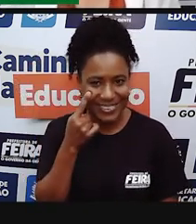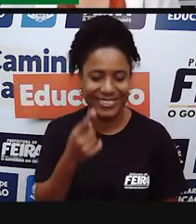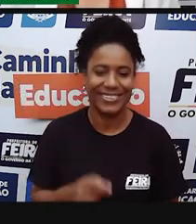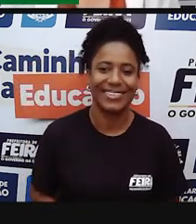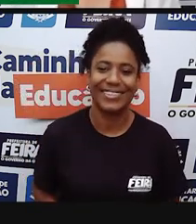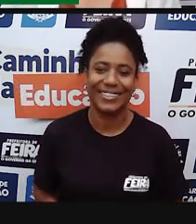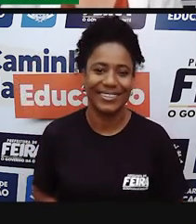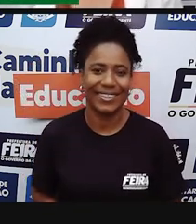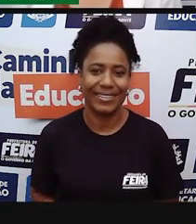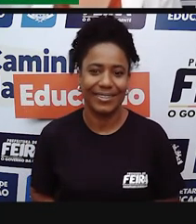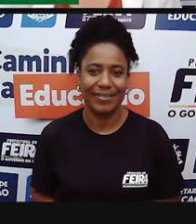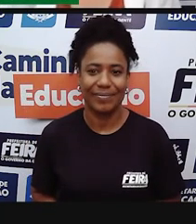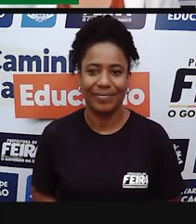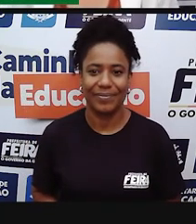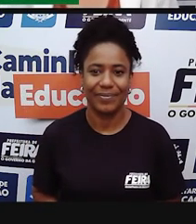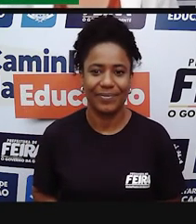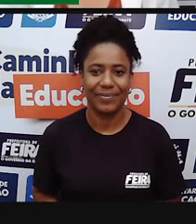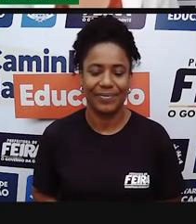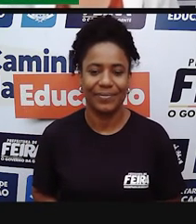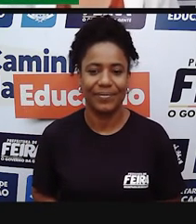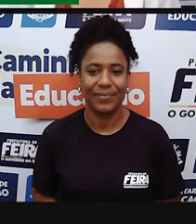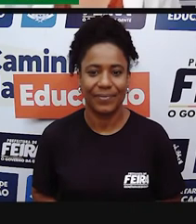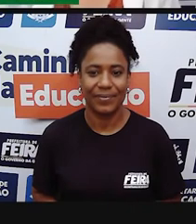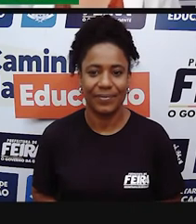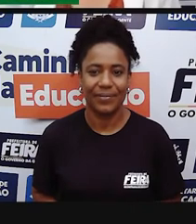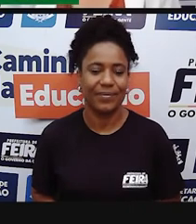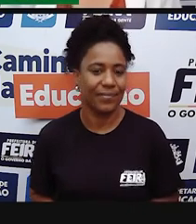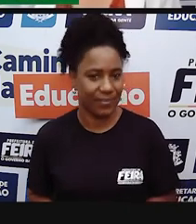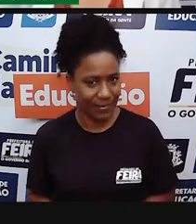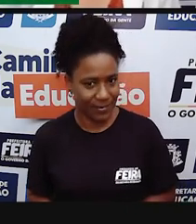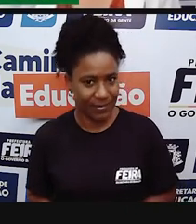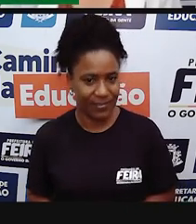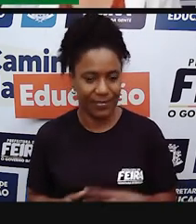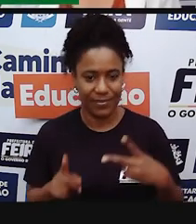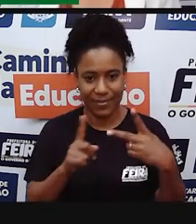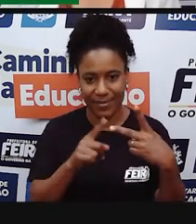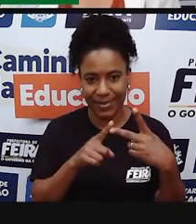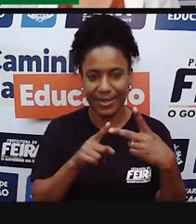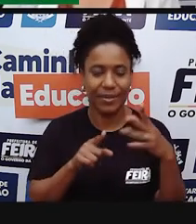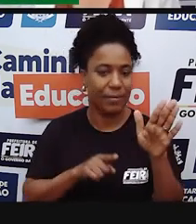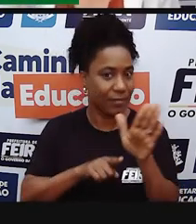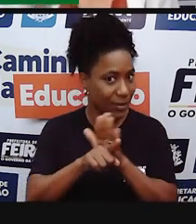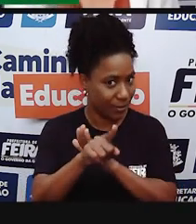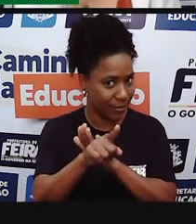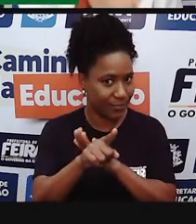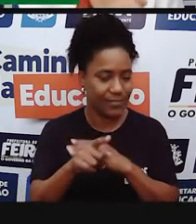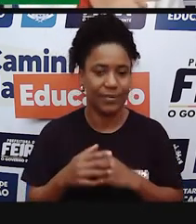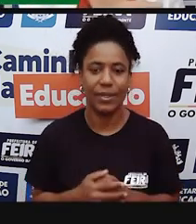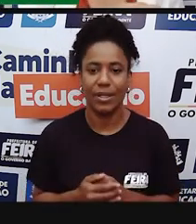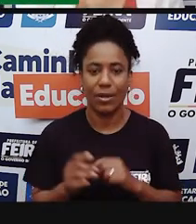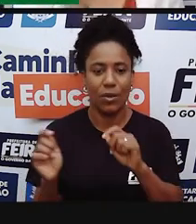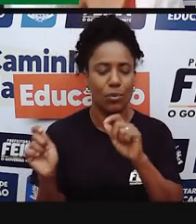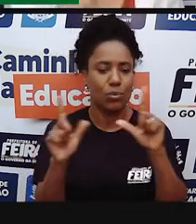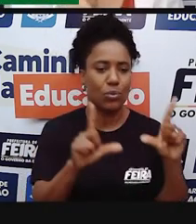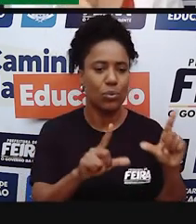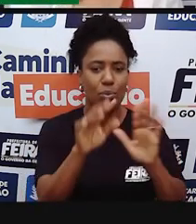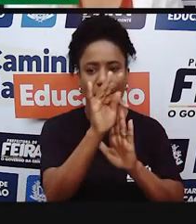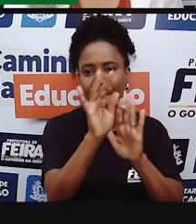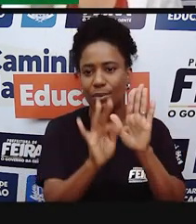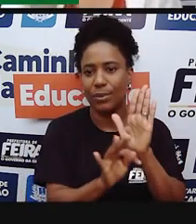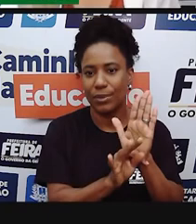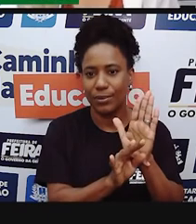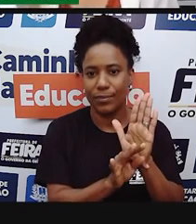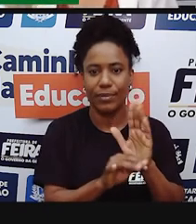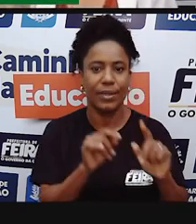question number two in o Olá pireques nós vamos no texto procurar Quem